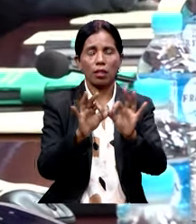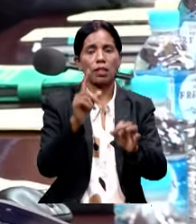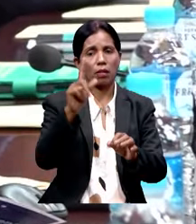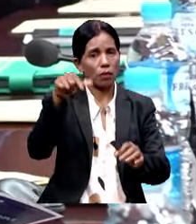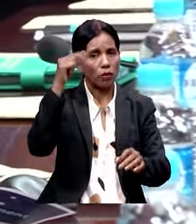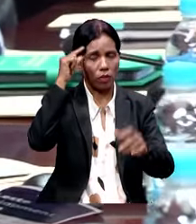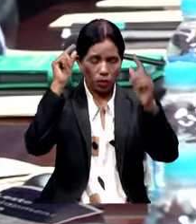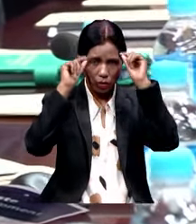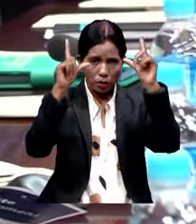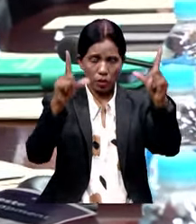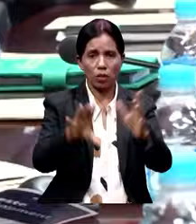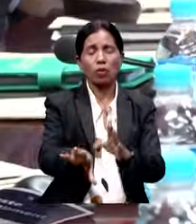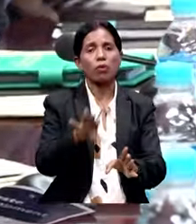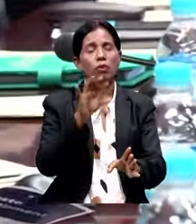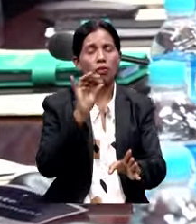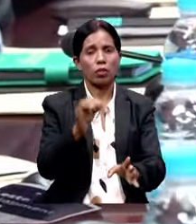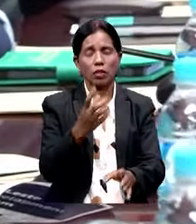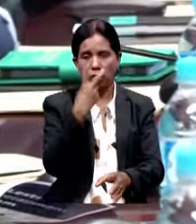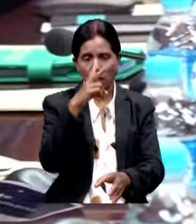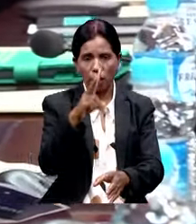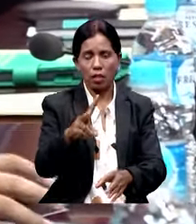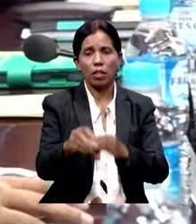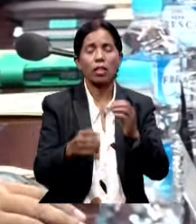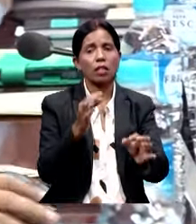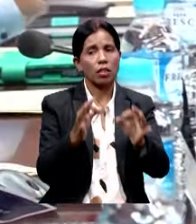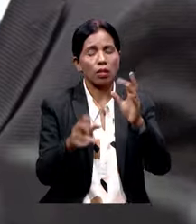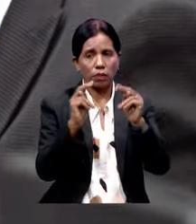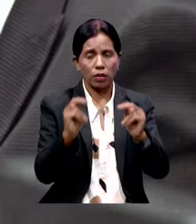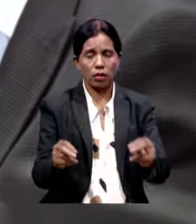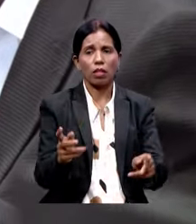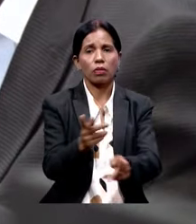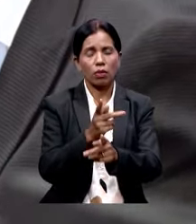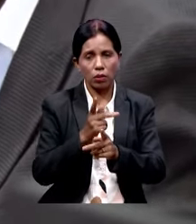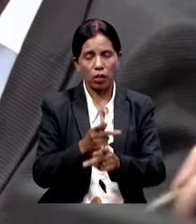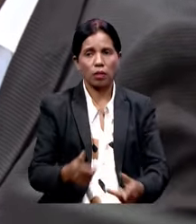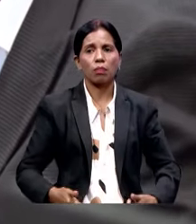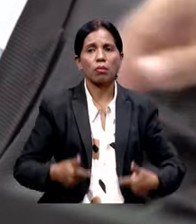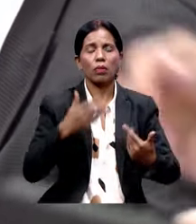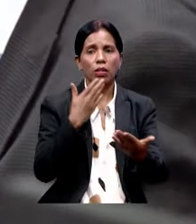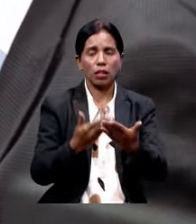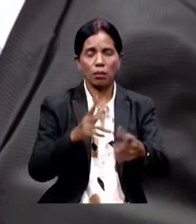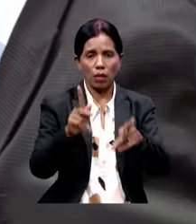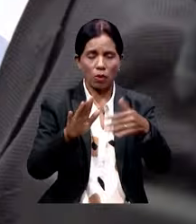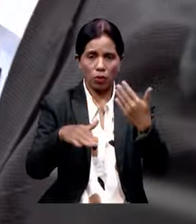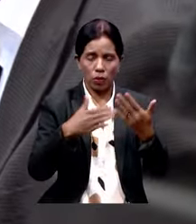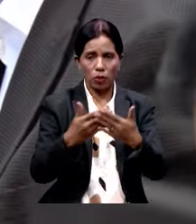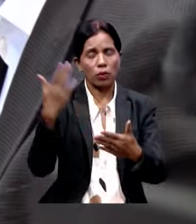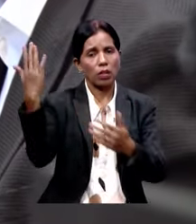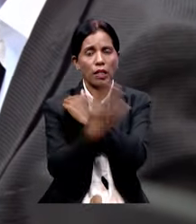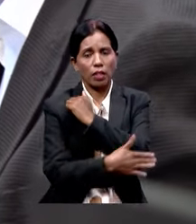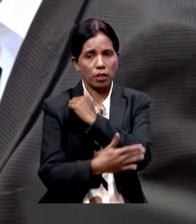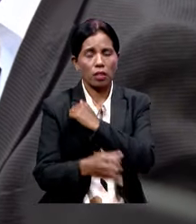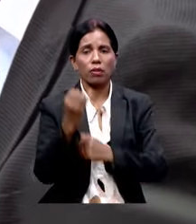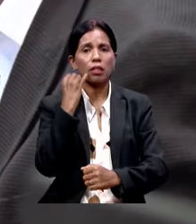Timor-Leste, nebe se fote medidas adicionais, care precisa de assegura moradia para a cidadão Sira e a Israel. E a comunicar